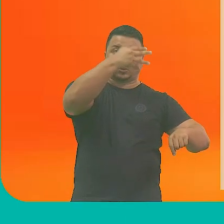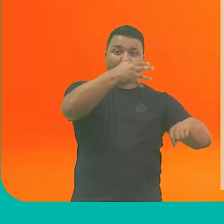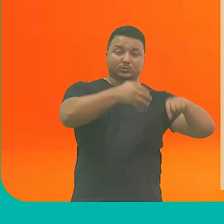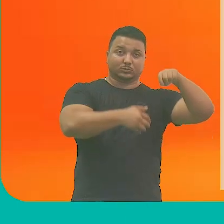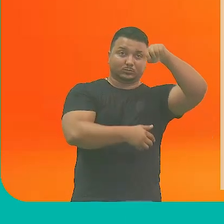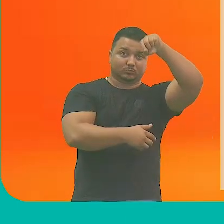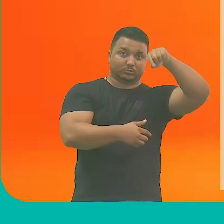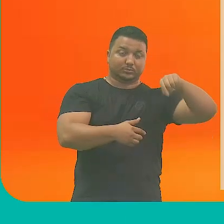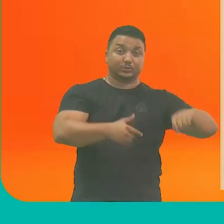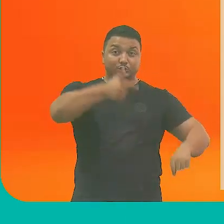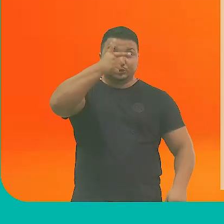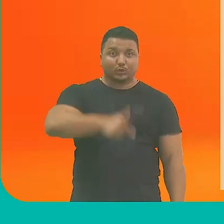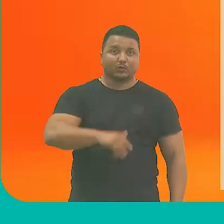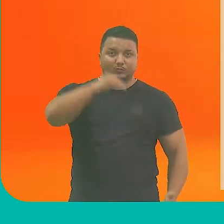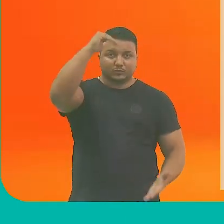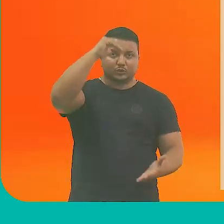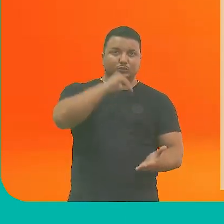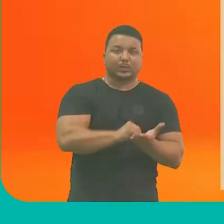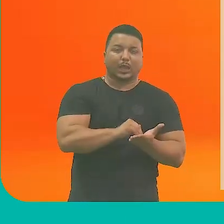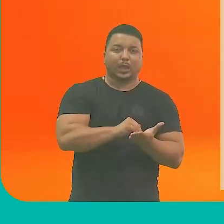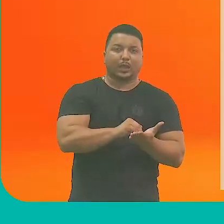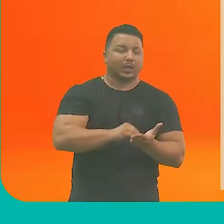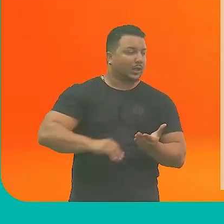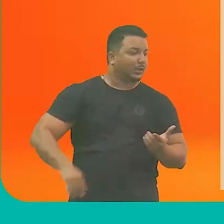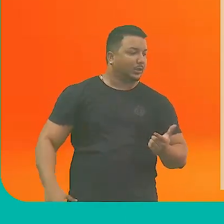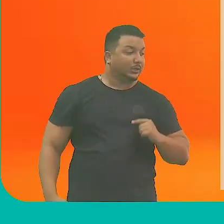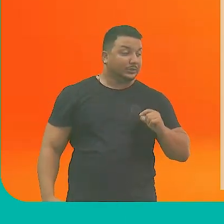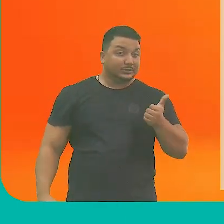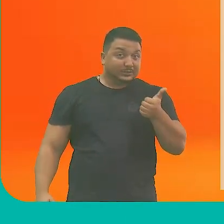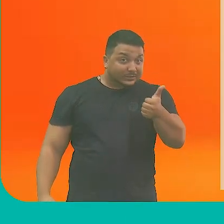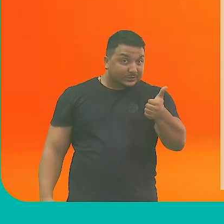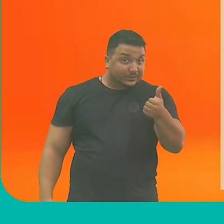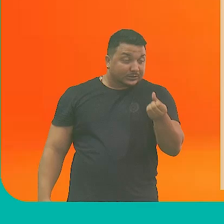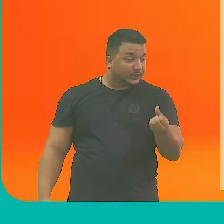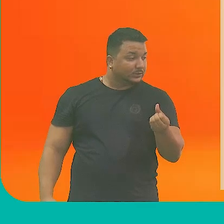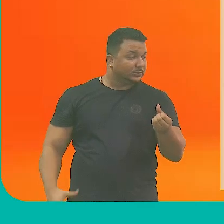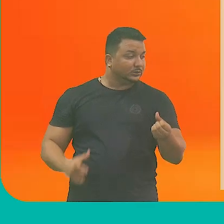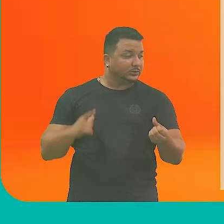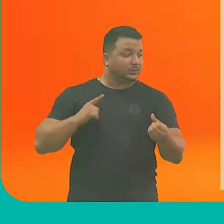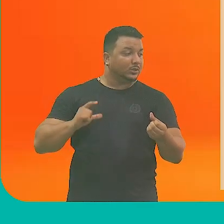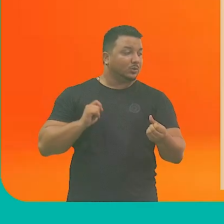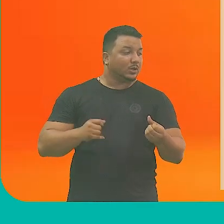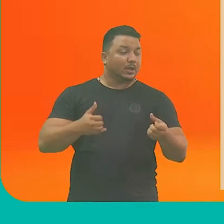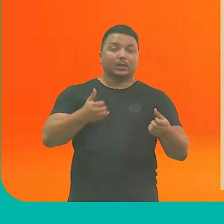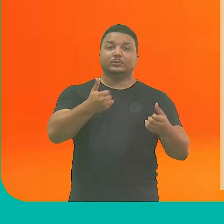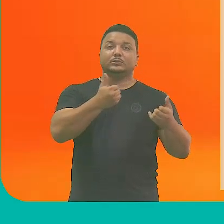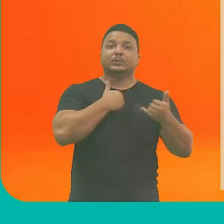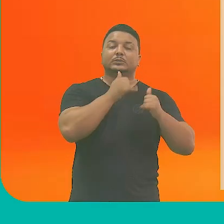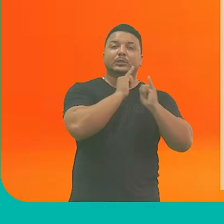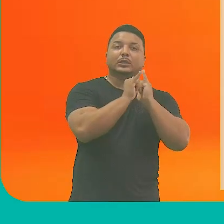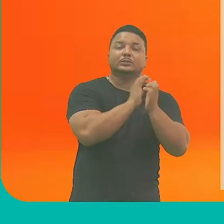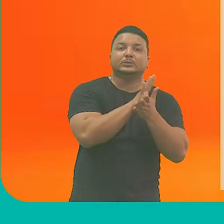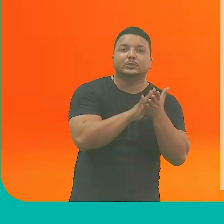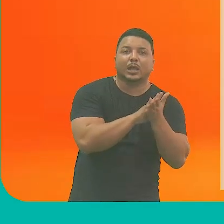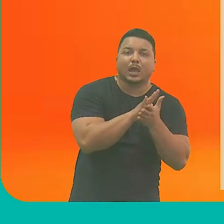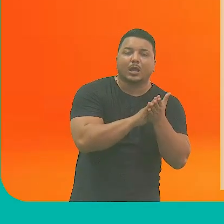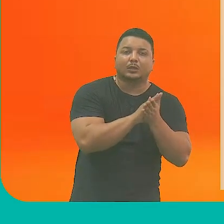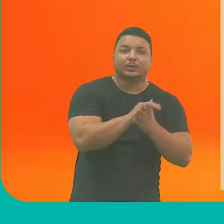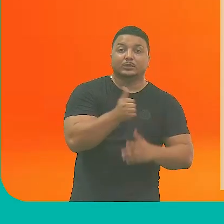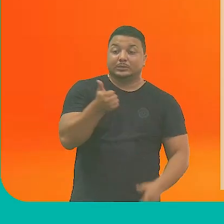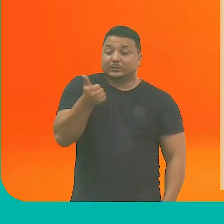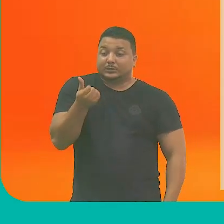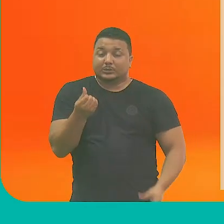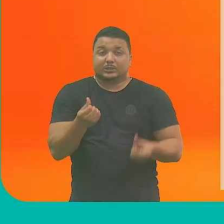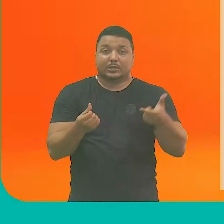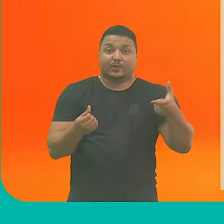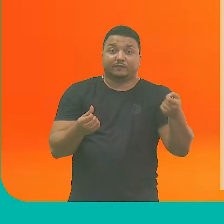Até que novamente, no minuto 16, ele passa a não ter sinal. E vai ser do minuto 16